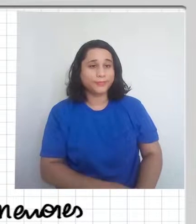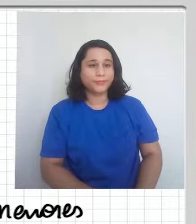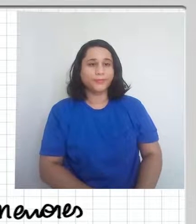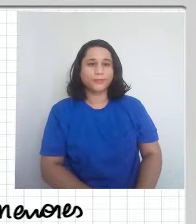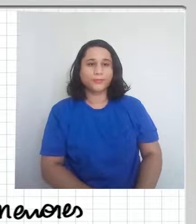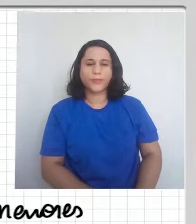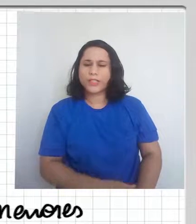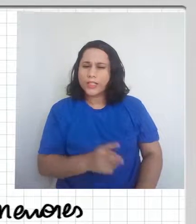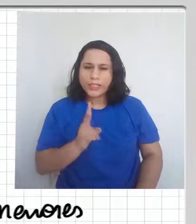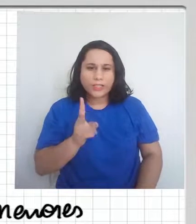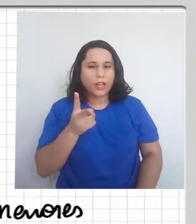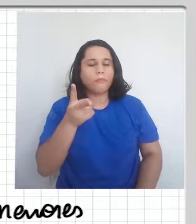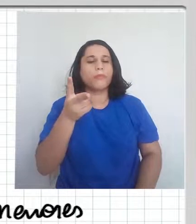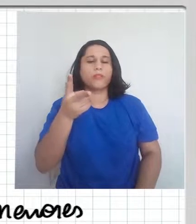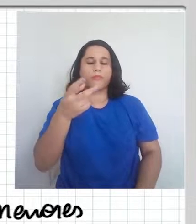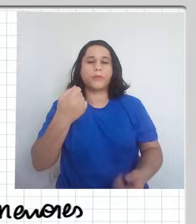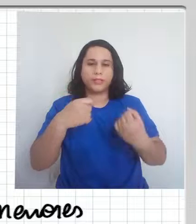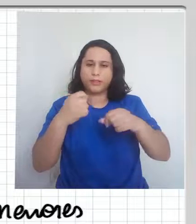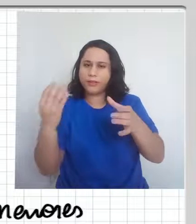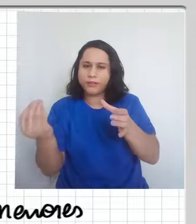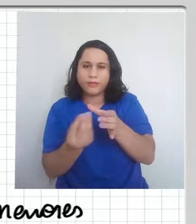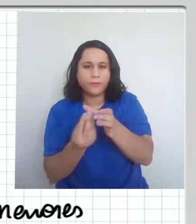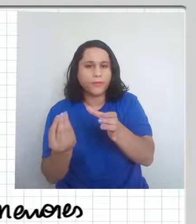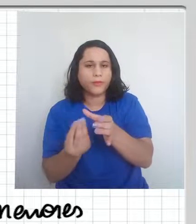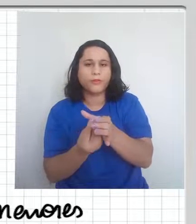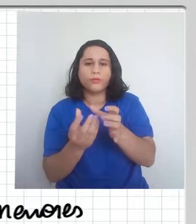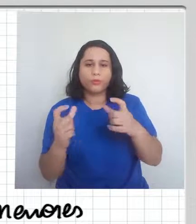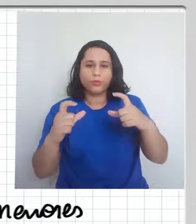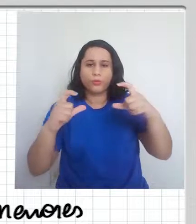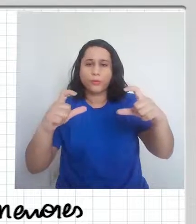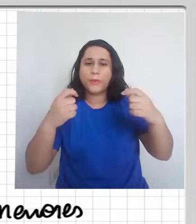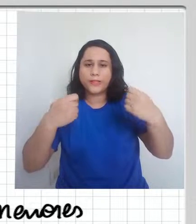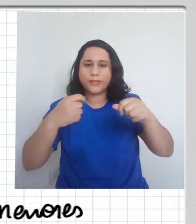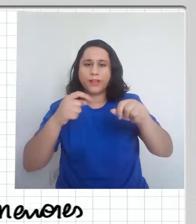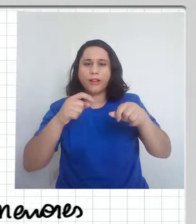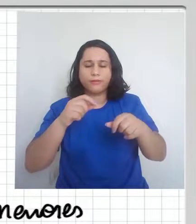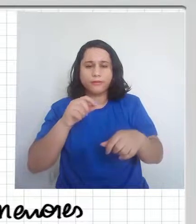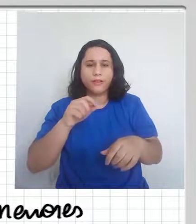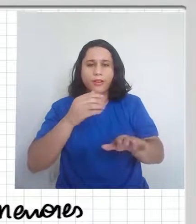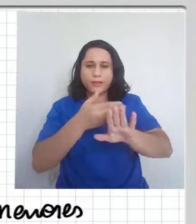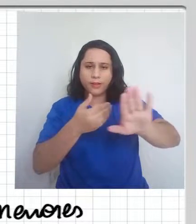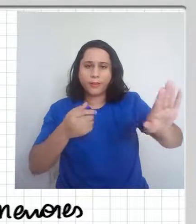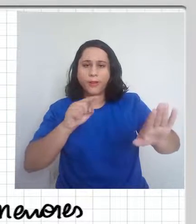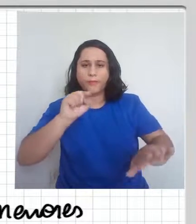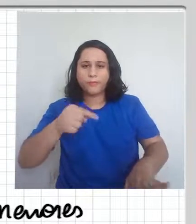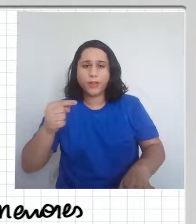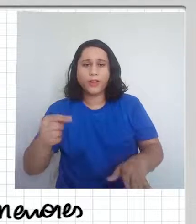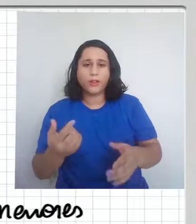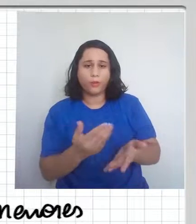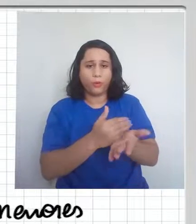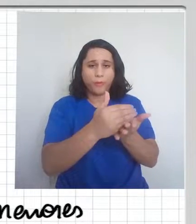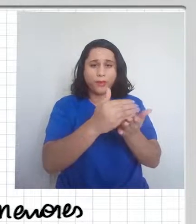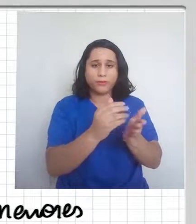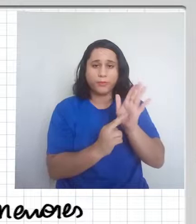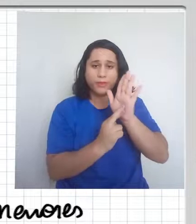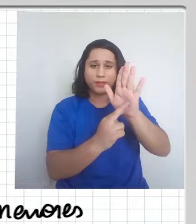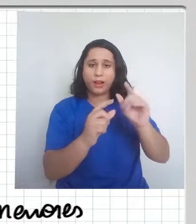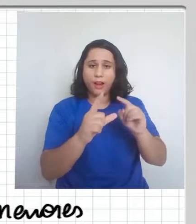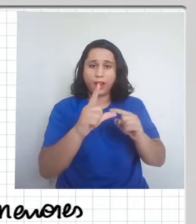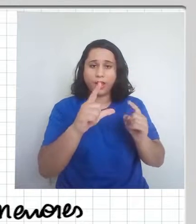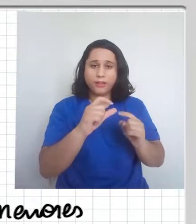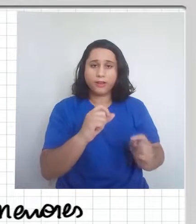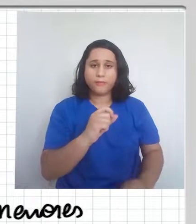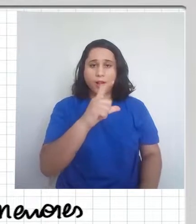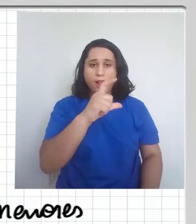elementos são sempre separados por vírgula. A representação do conjunto, sempre uma letra maiúscula. Tudo bem?